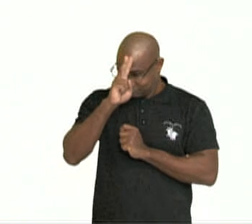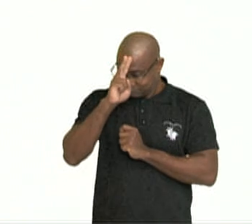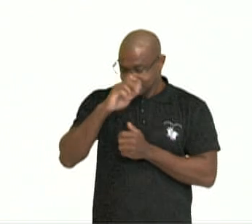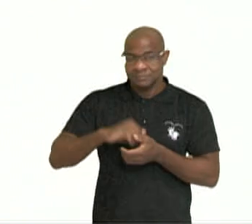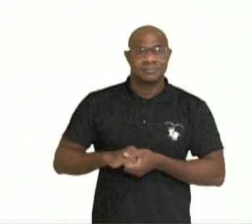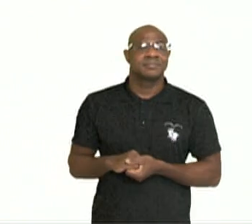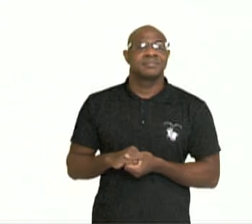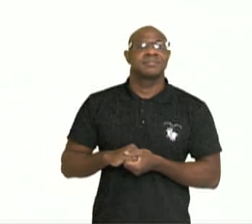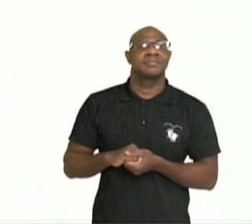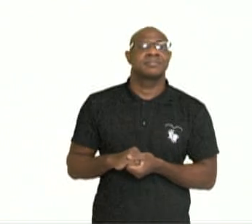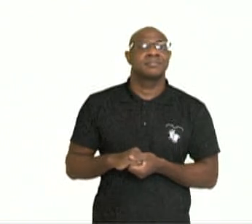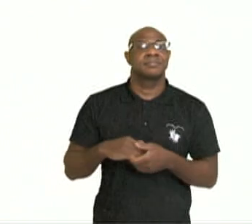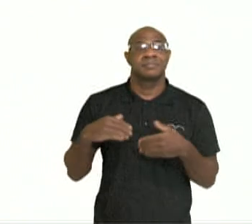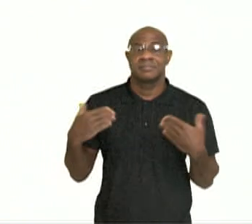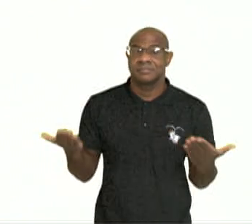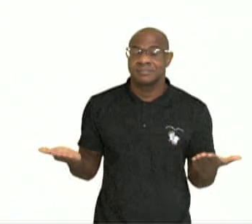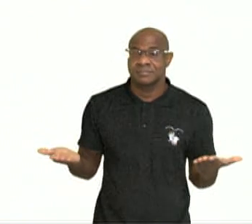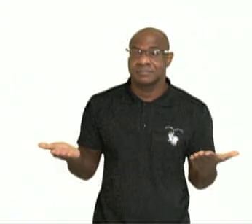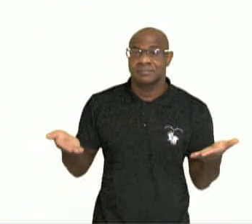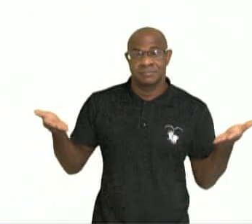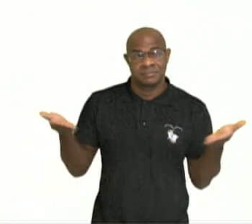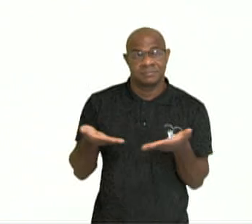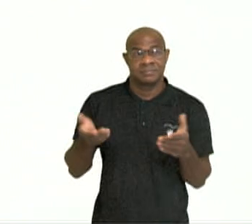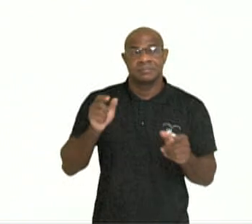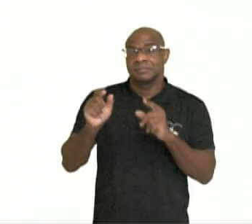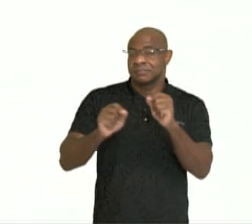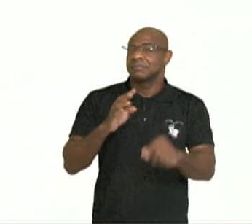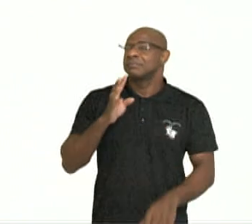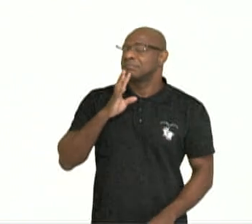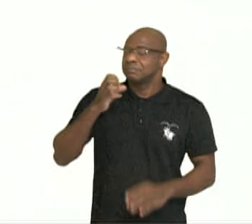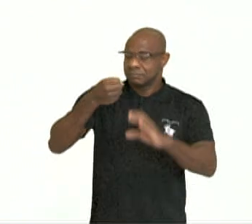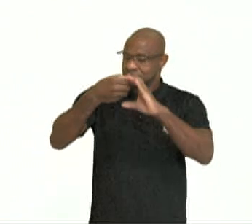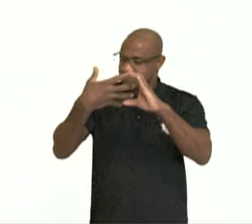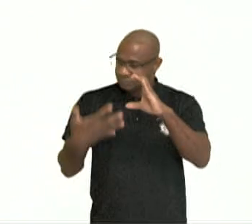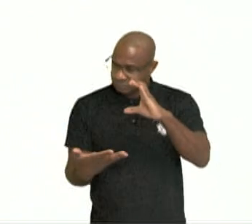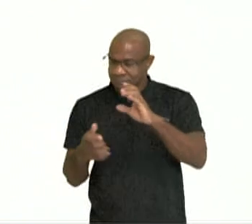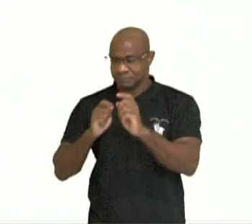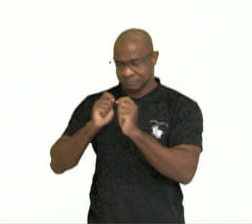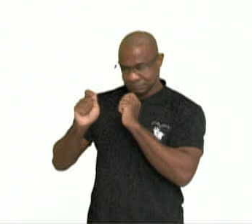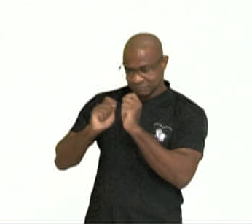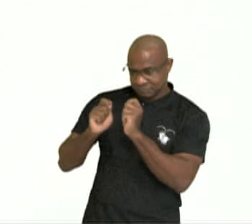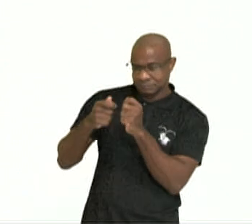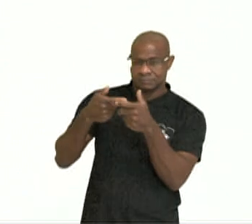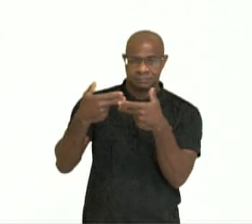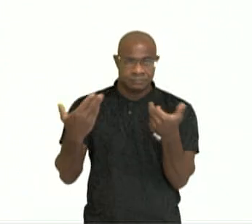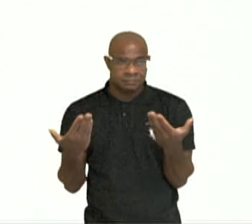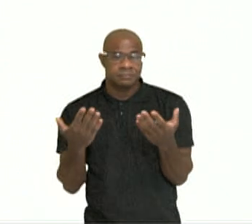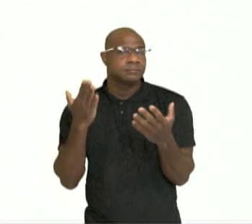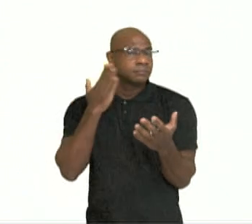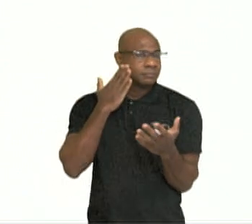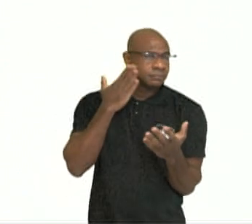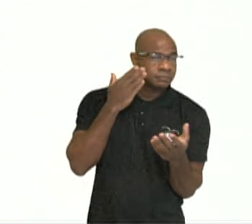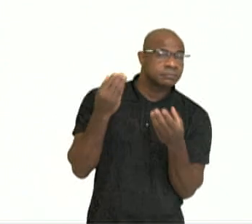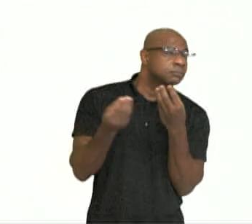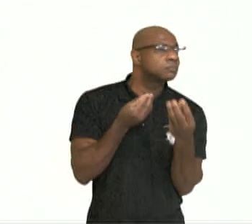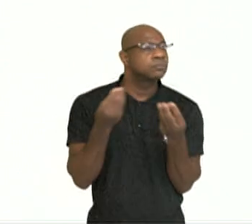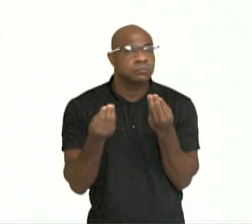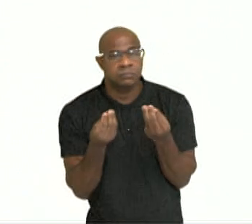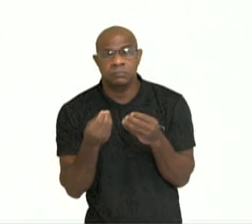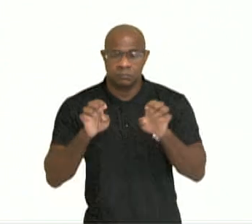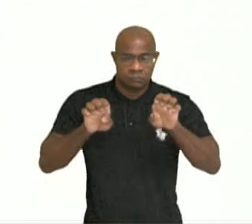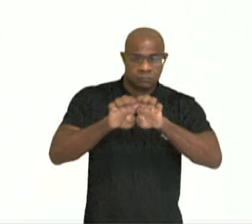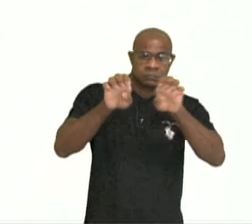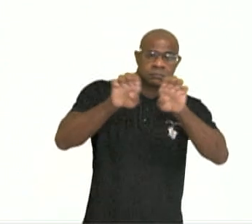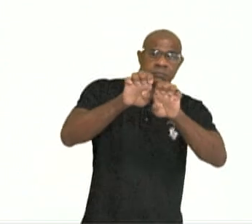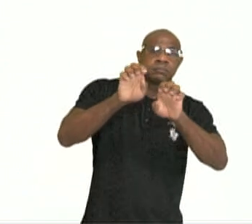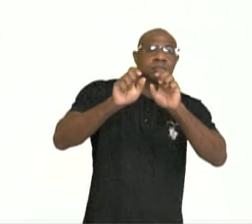olha aqui. Agora que você conhece as características da reportagem e sabe como ela deve ser